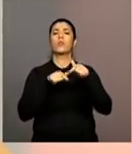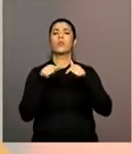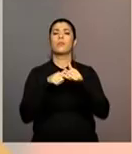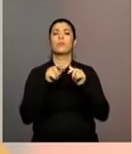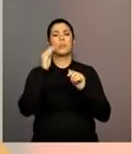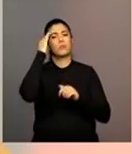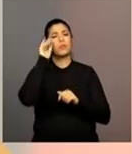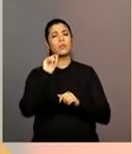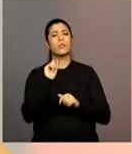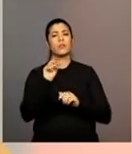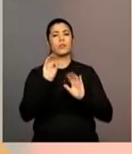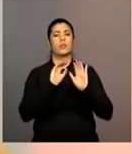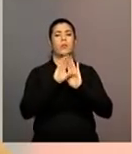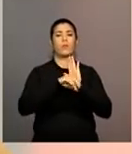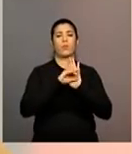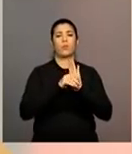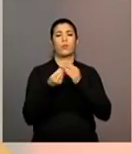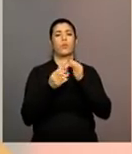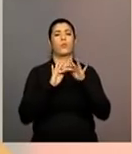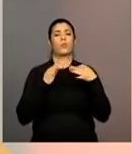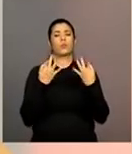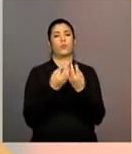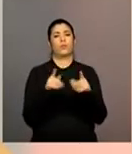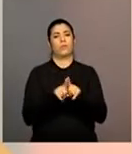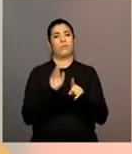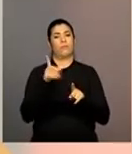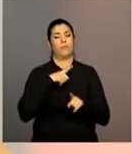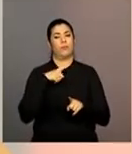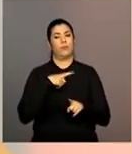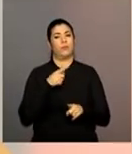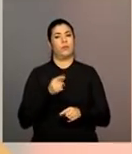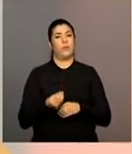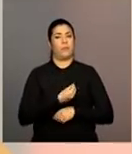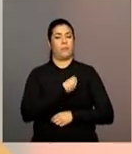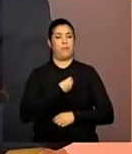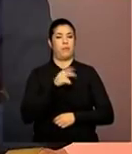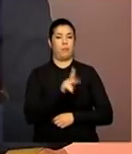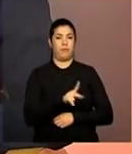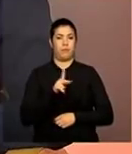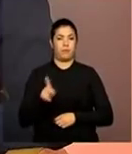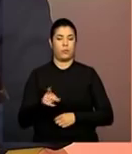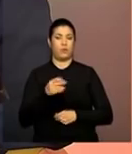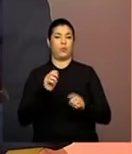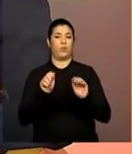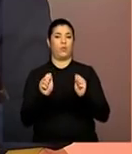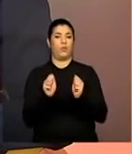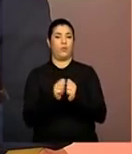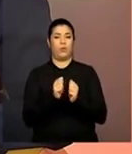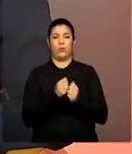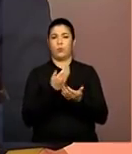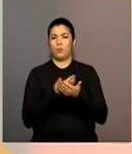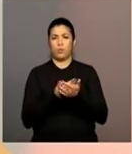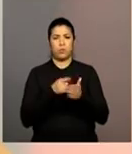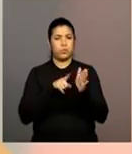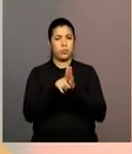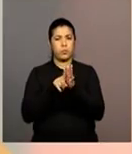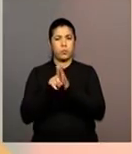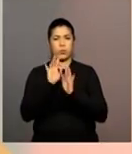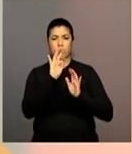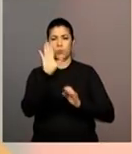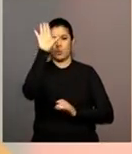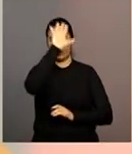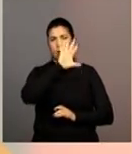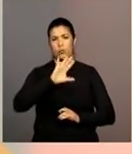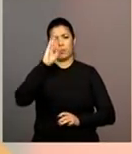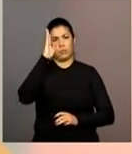famílias nesse sentido tivemos presença de docentes acadêmicos estudiosos de todo o Brasil que foi realizado